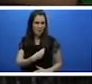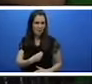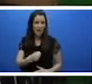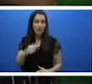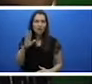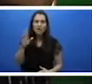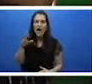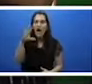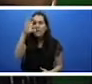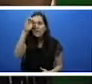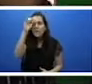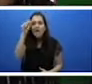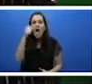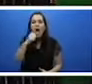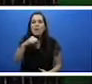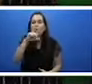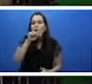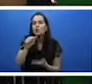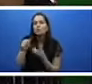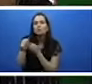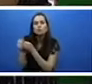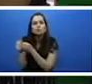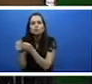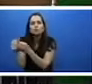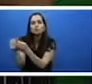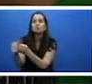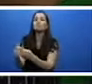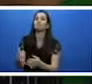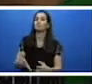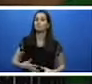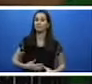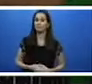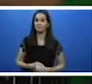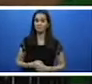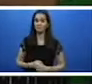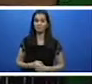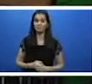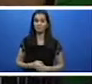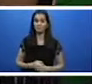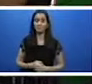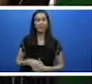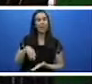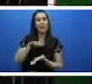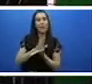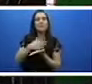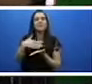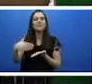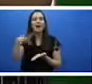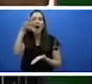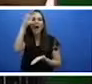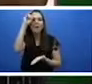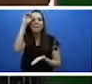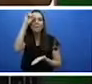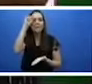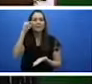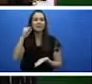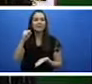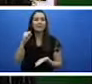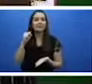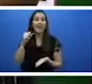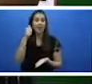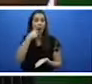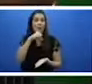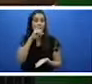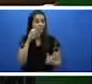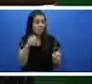acompanha a mãe, tá, gente? Está sempre juntinho lá com a mamãe. E iniciando o seu aprendizado. E com a mamãe, ele